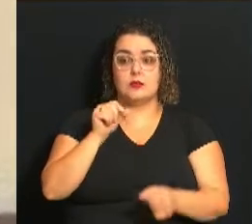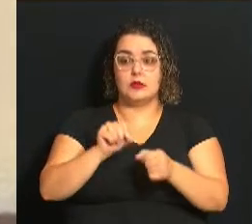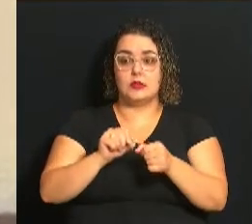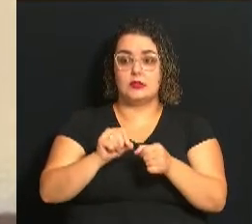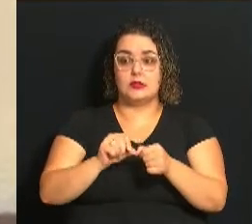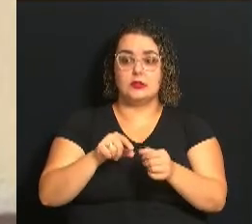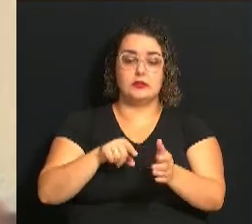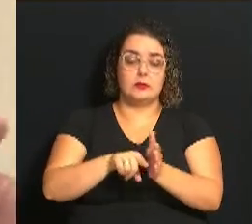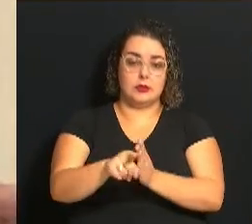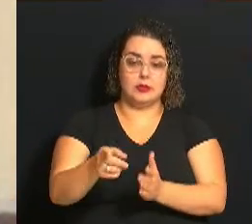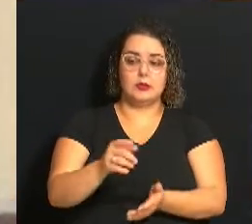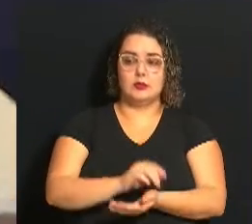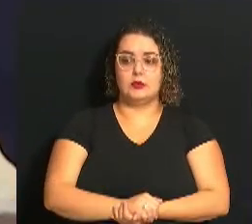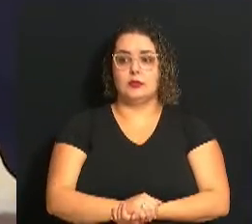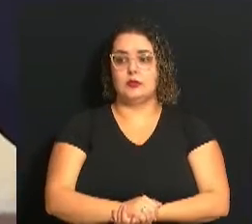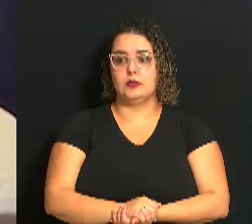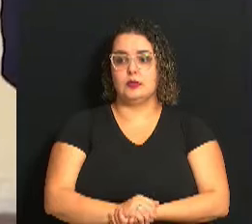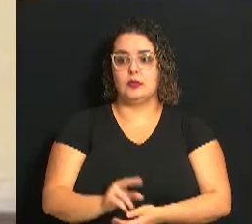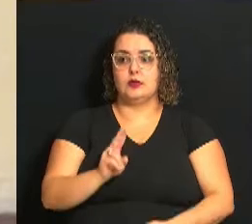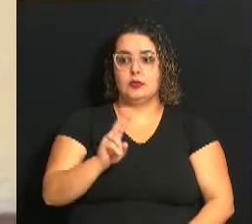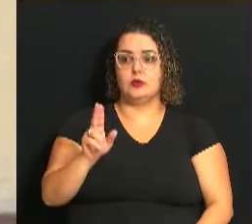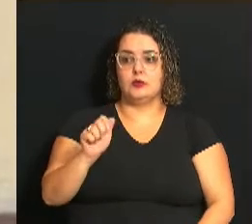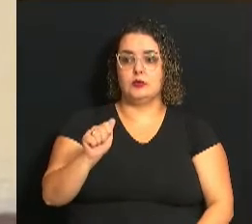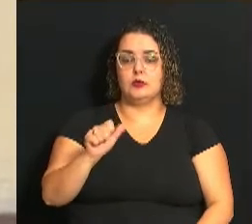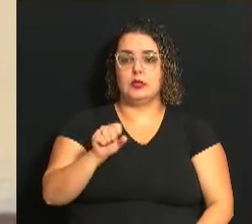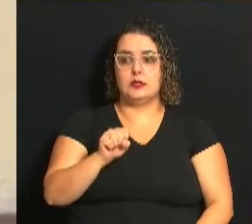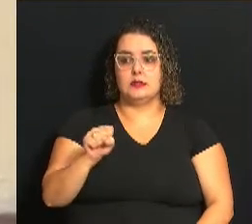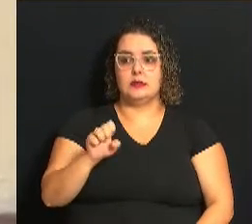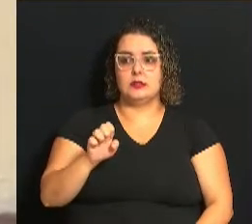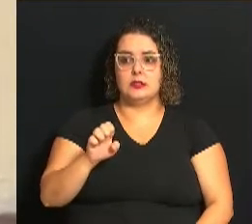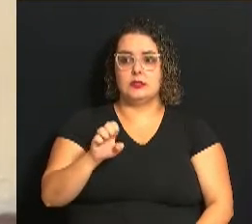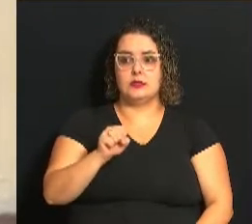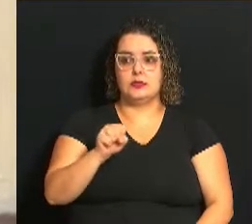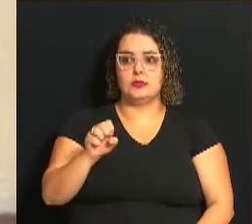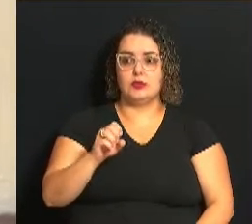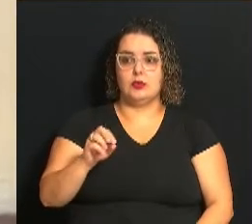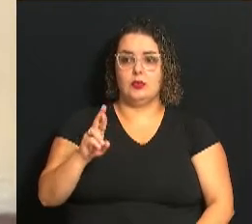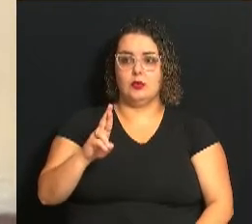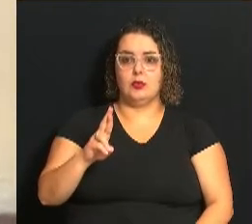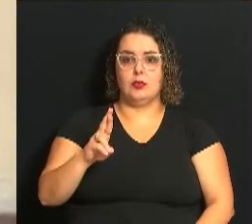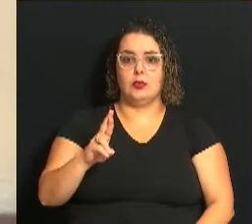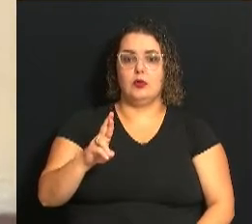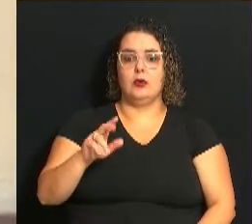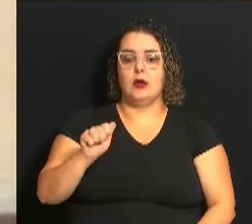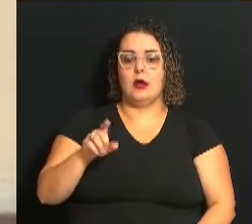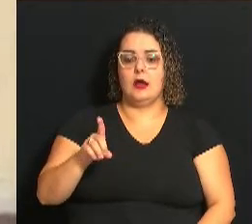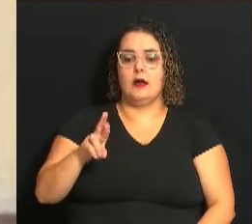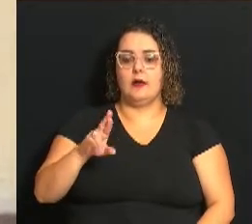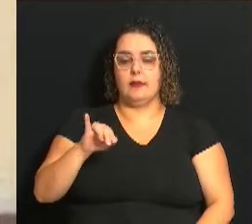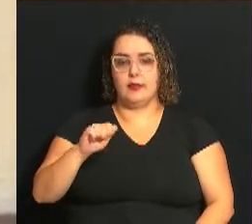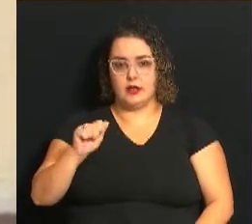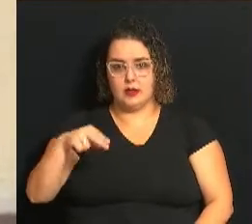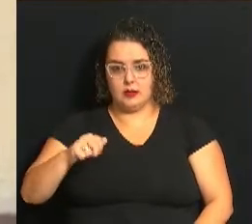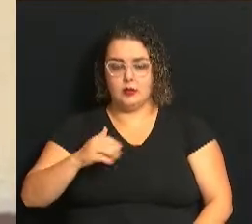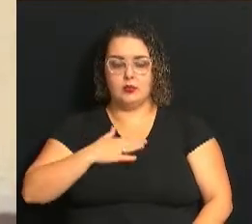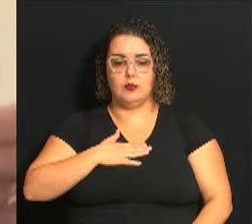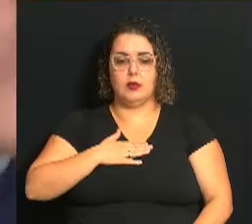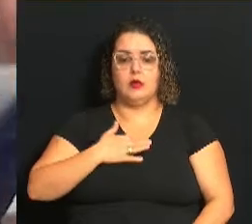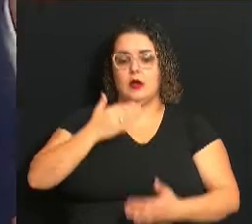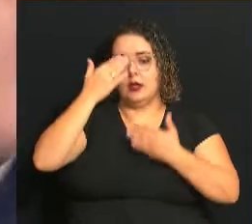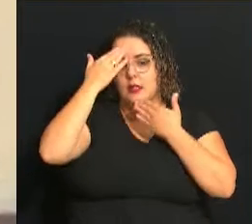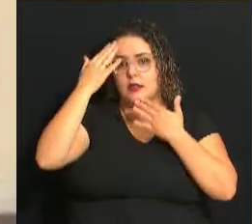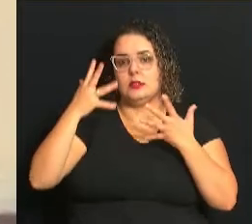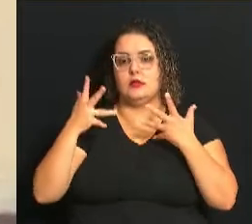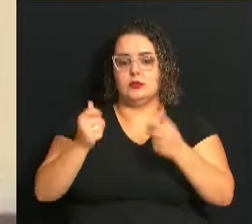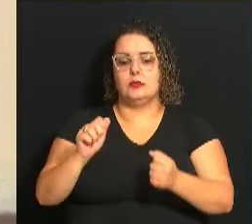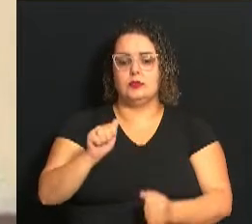Em nome do meu assessor-chefe de gabinete, Adriano, eu gostaria de agradecer a todos os assessores, funcionários da Câmara Municipal, a todos vocês